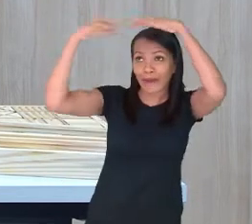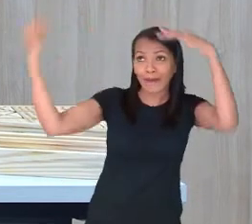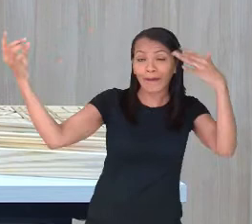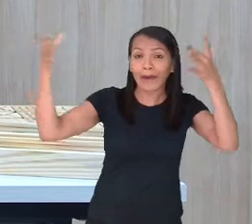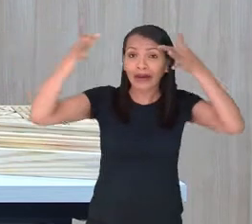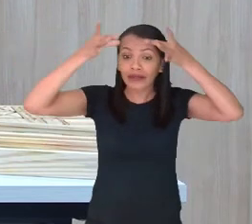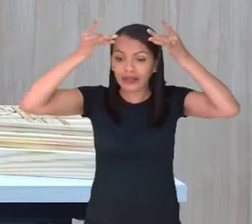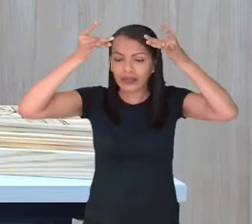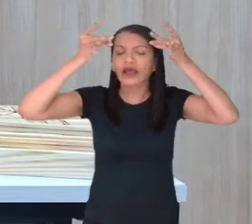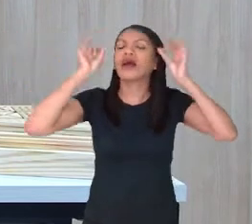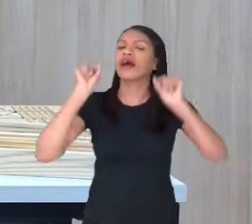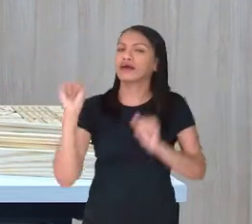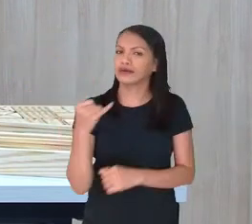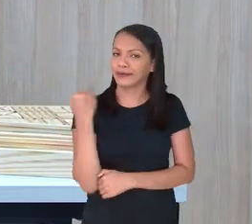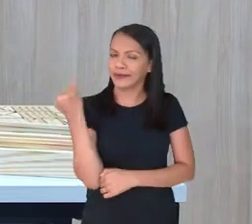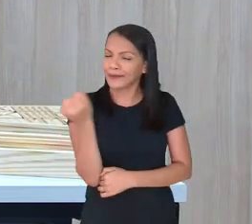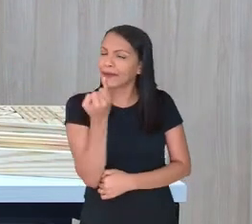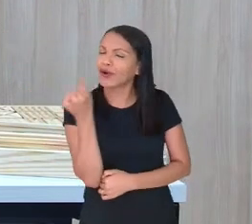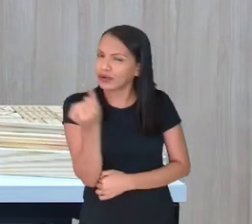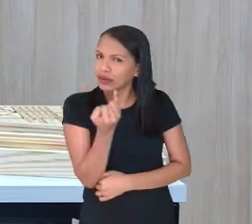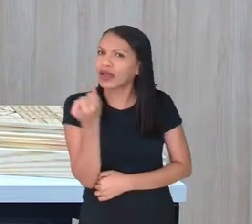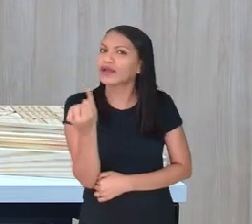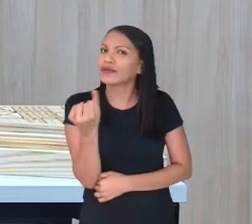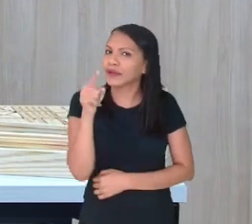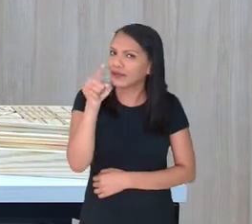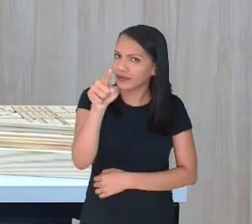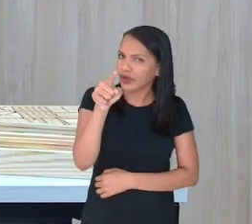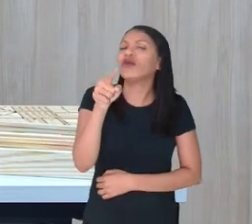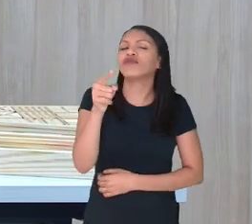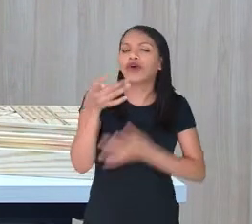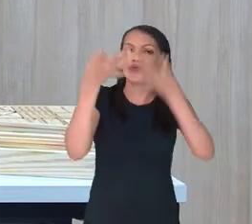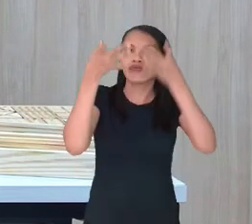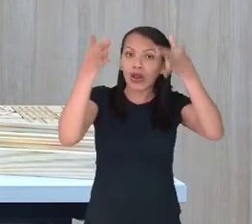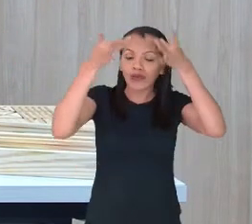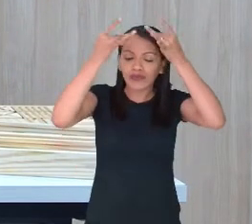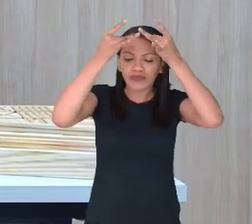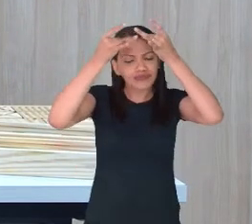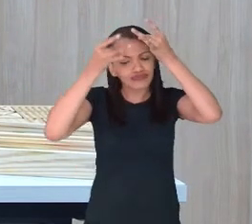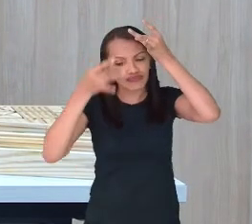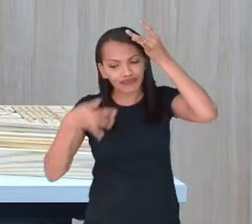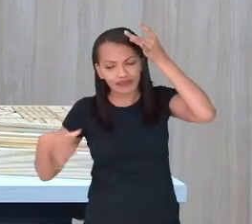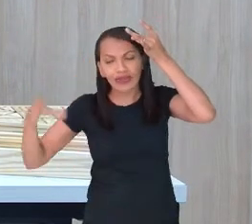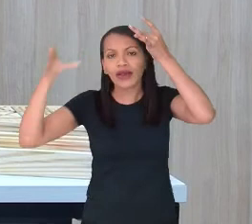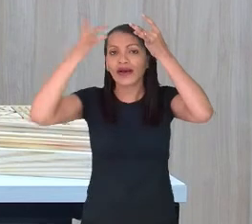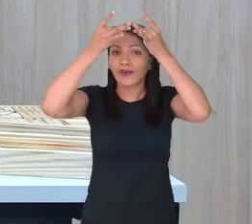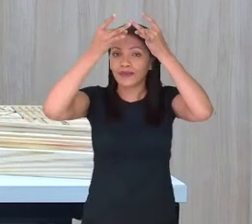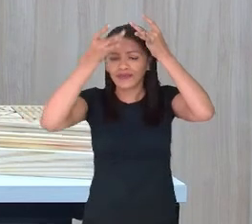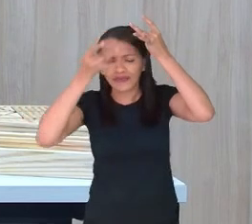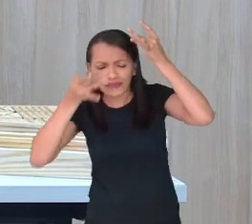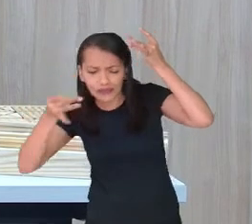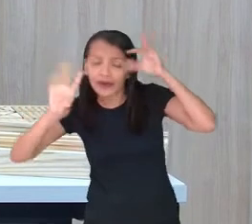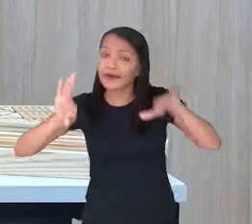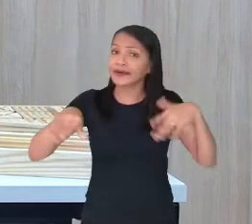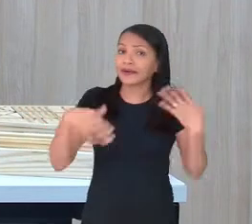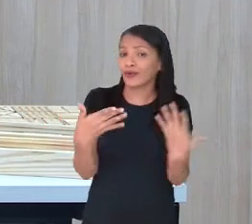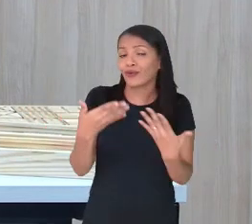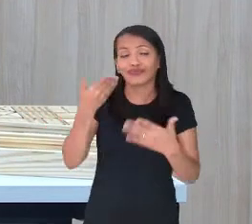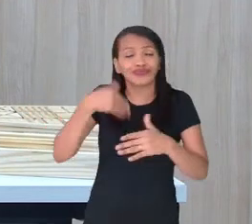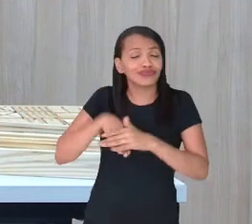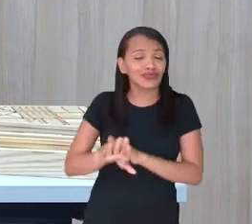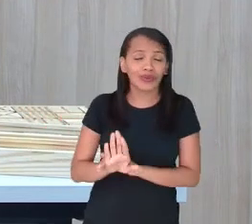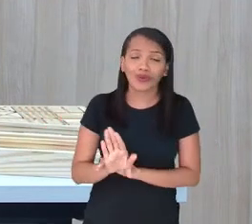aquilo como importante, descartou ele com a memória de curto prazo e não